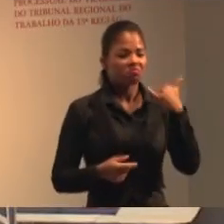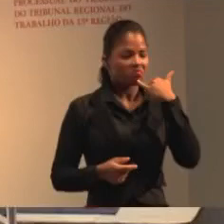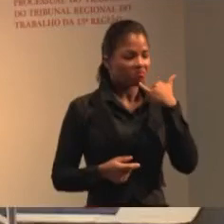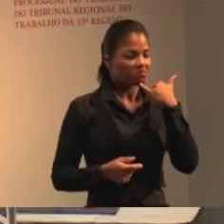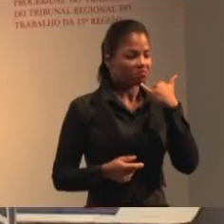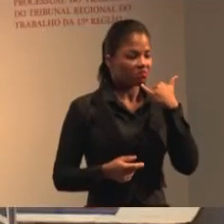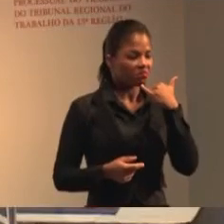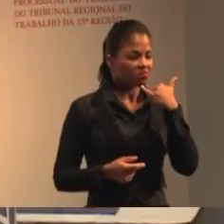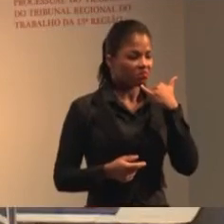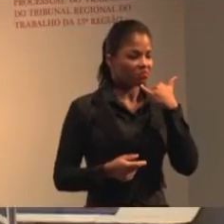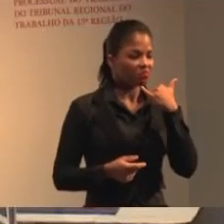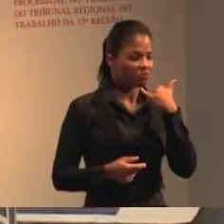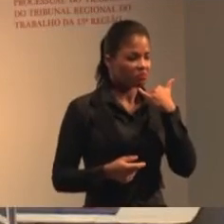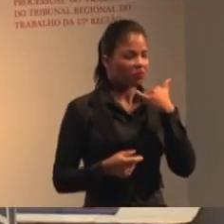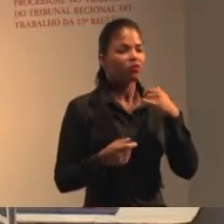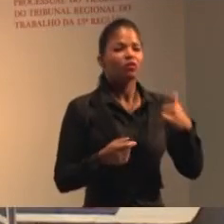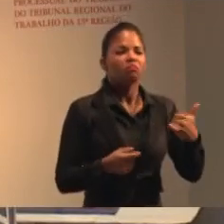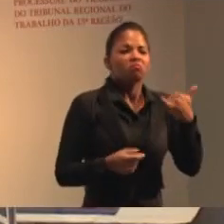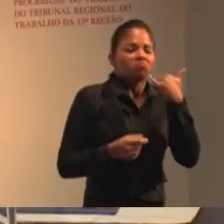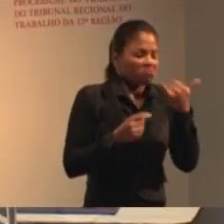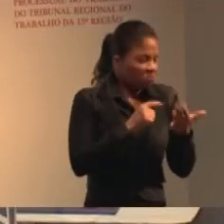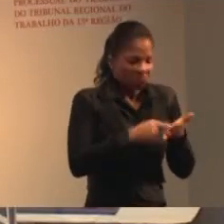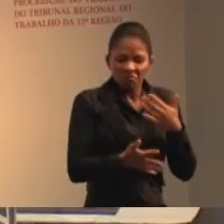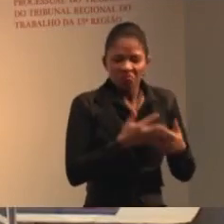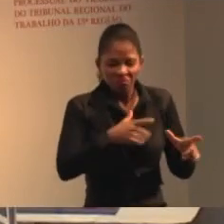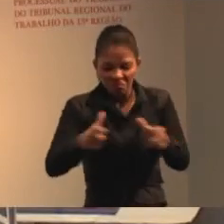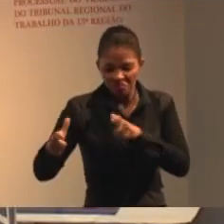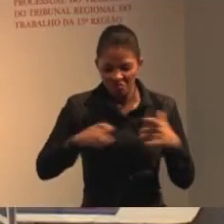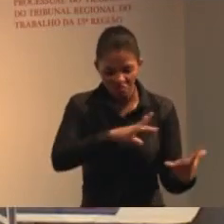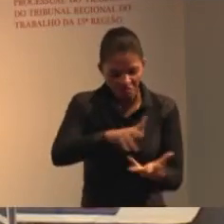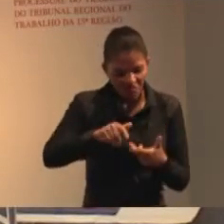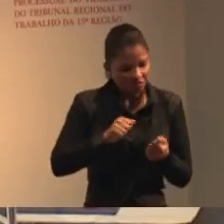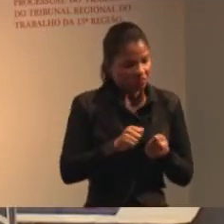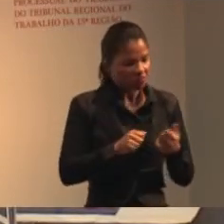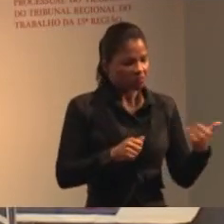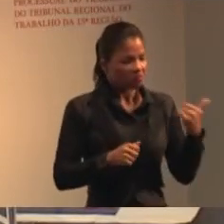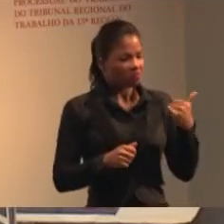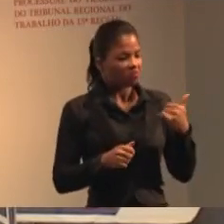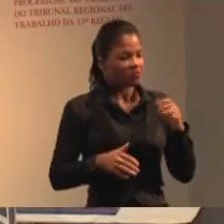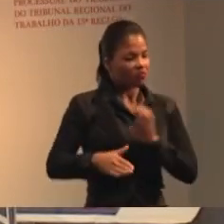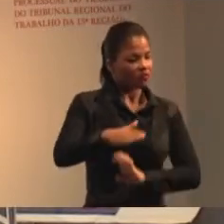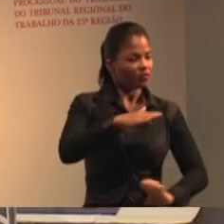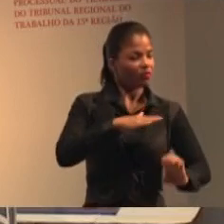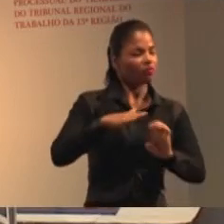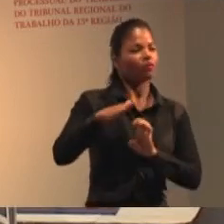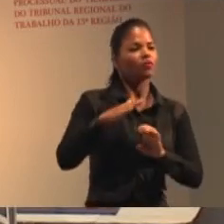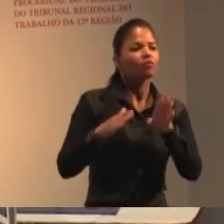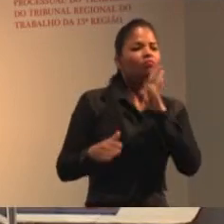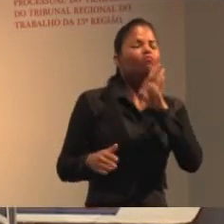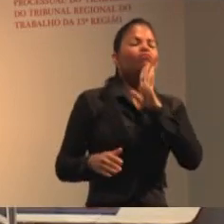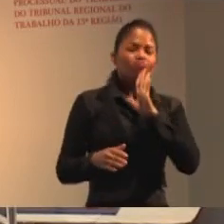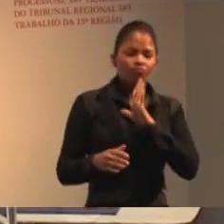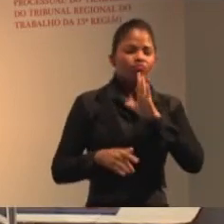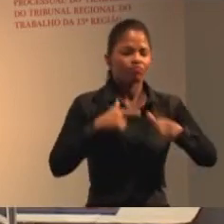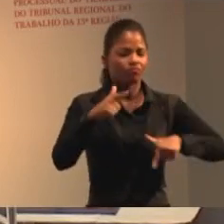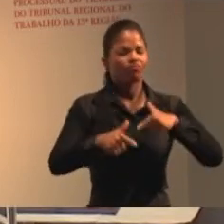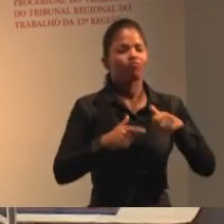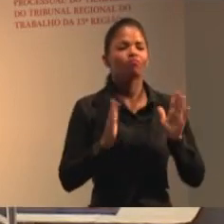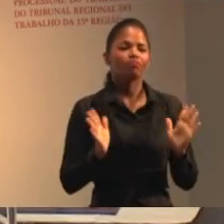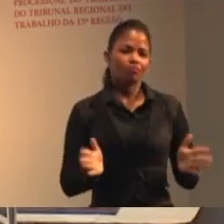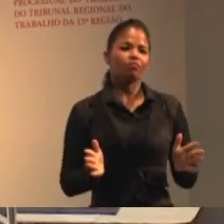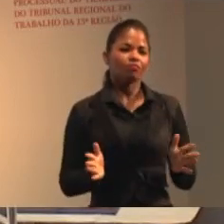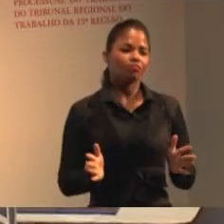smartphone, eu chamo um transportador em qualquer lugar do mundo. A empresa não conhece esse trabalhador,